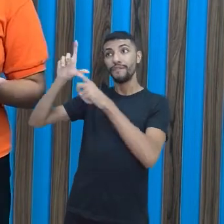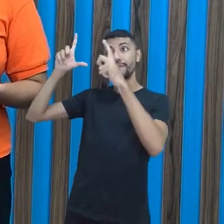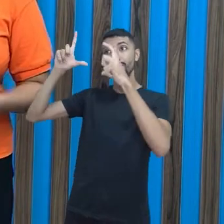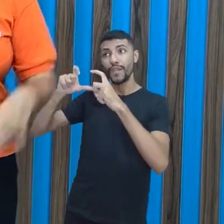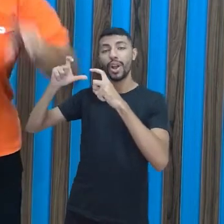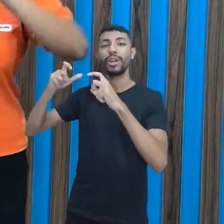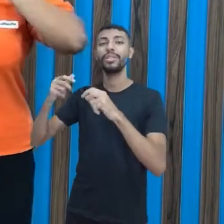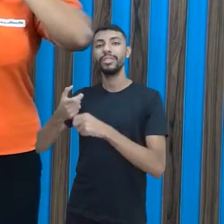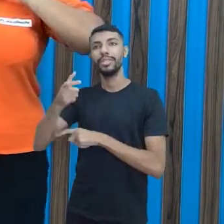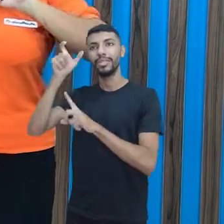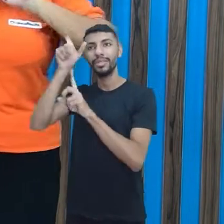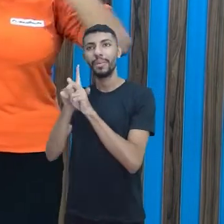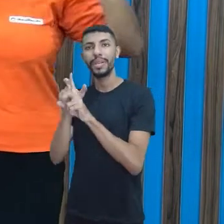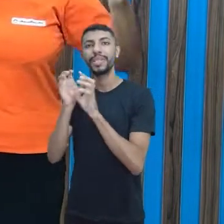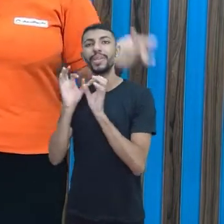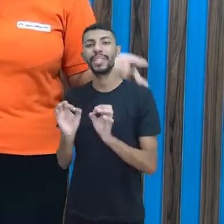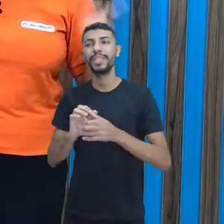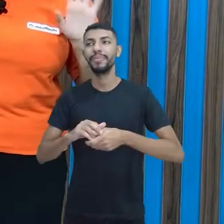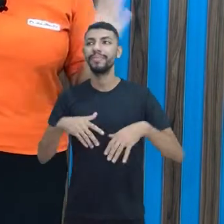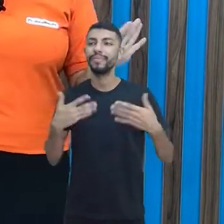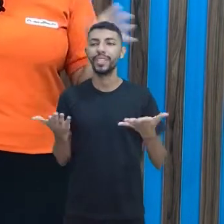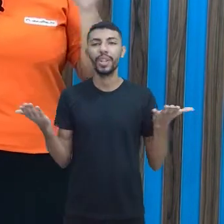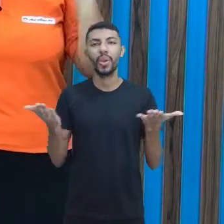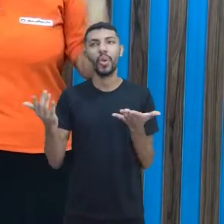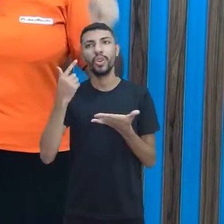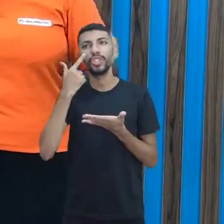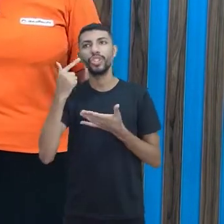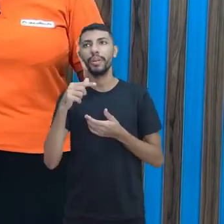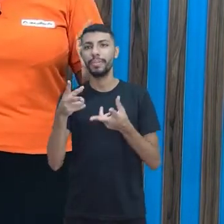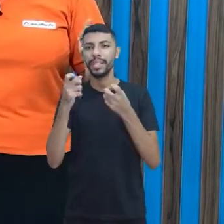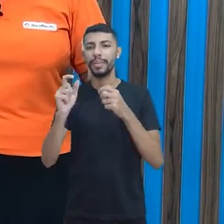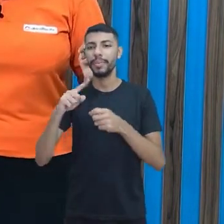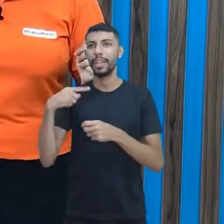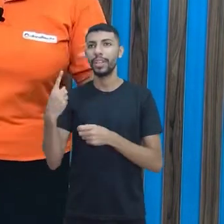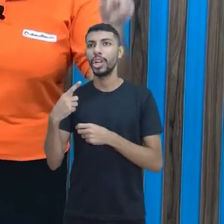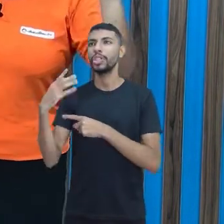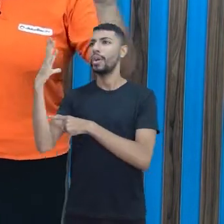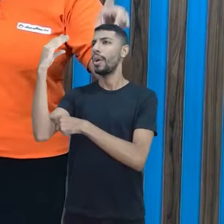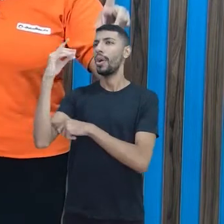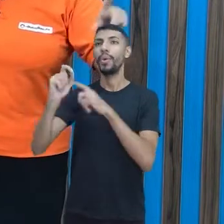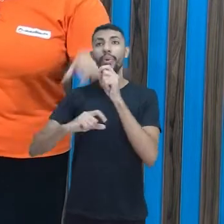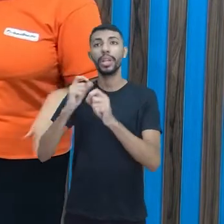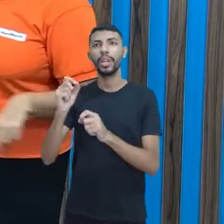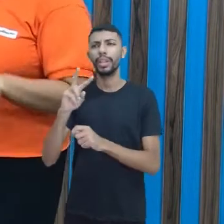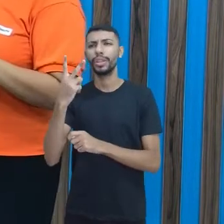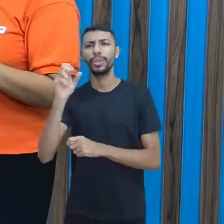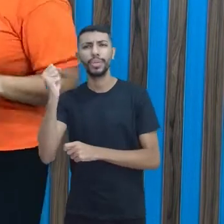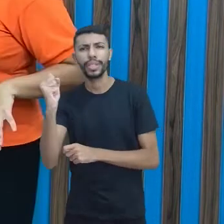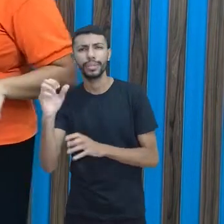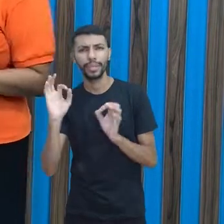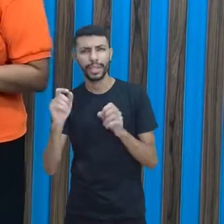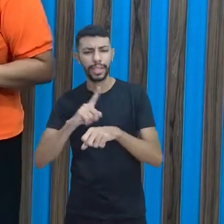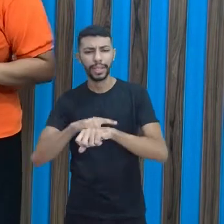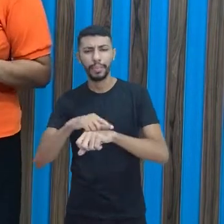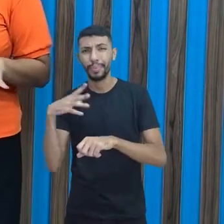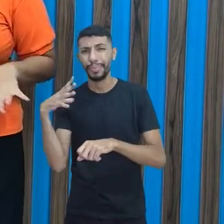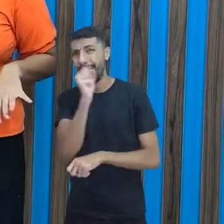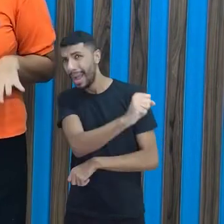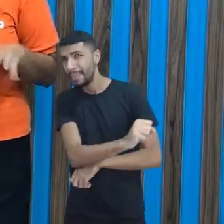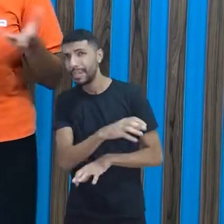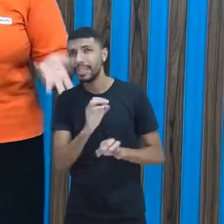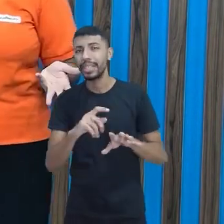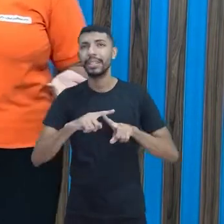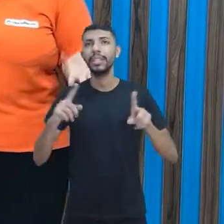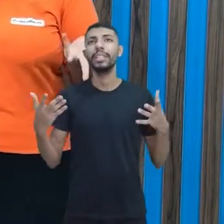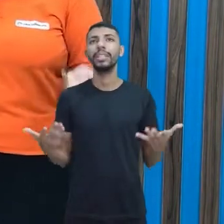pessoa. E aí, observem, hoje em dia a gente tira uma selfie em 2 segundos, né? Na época, Cornelius tinha 30 anos